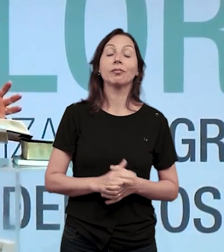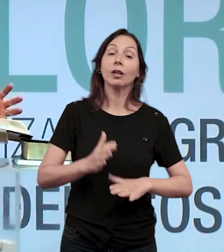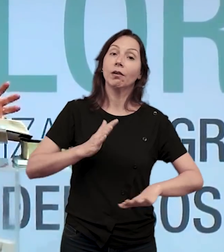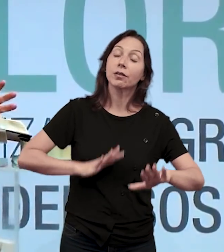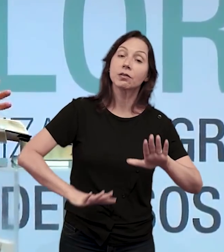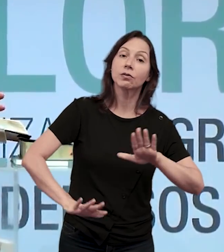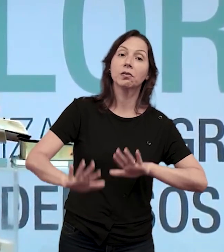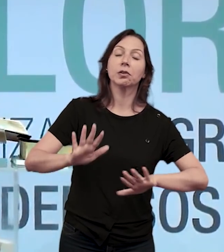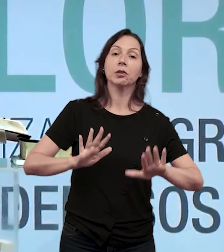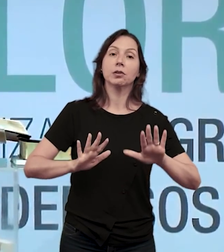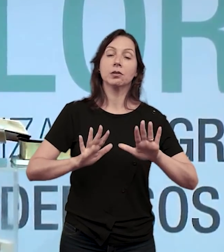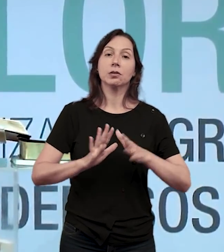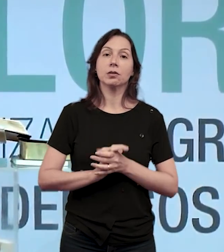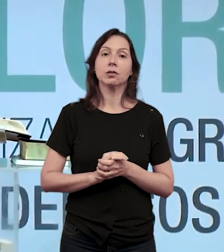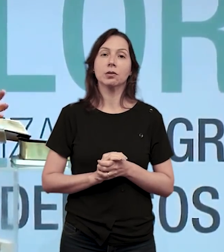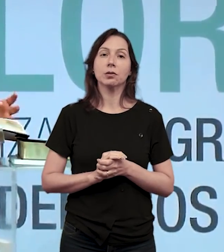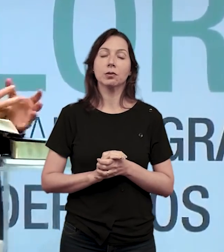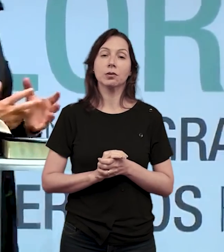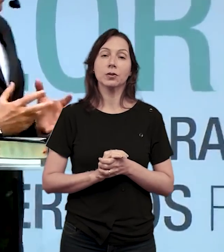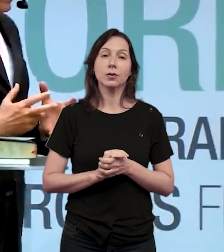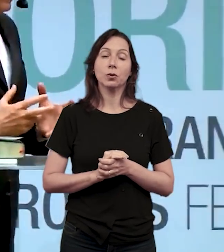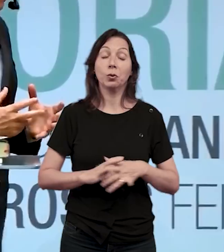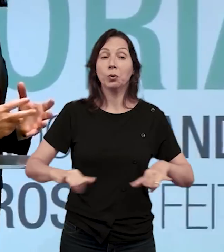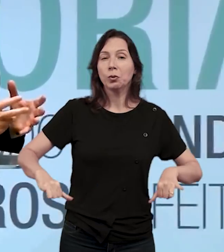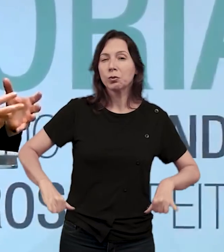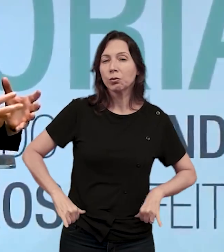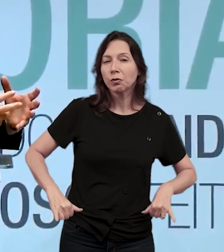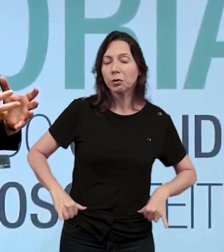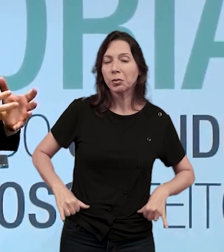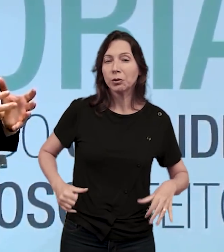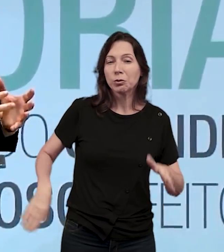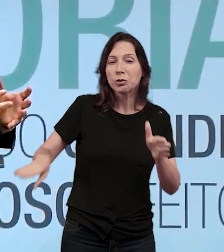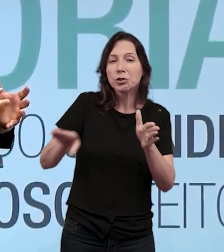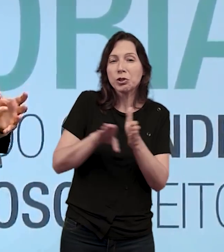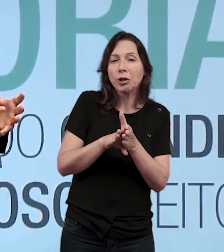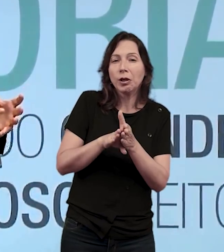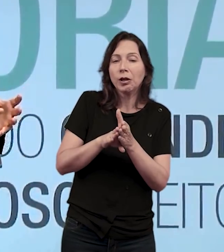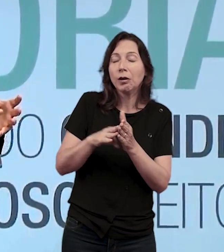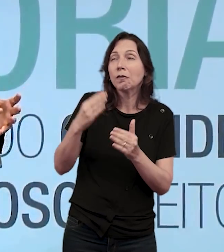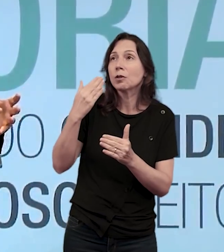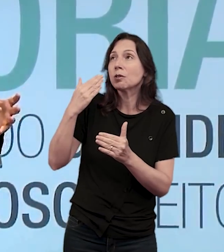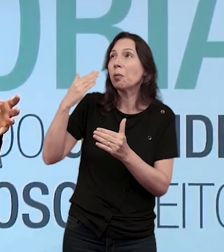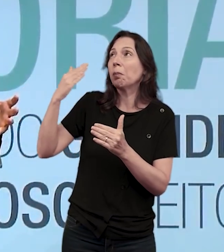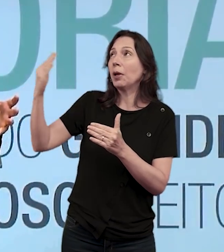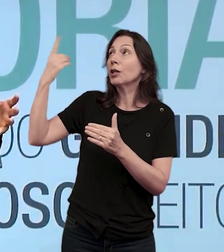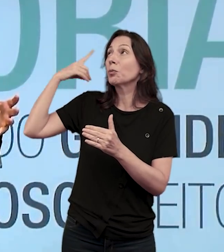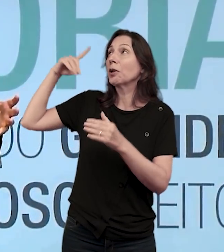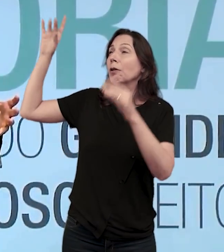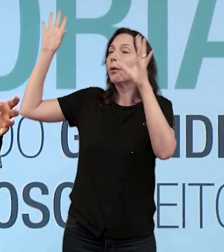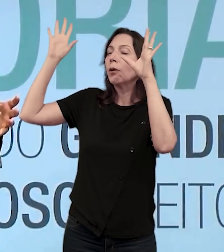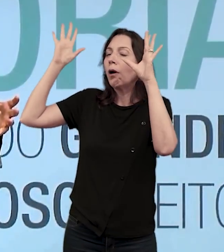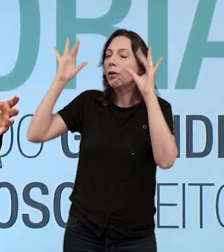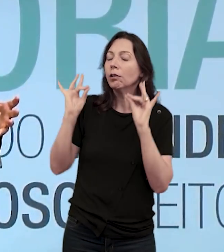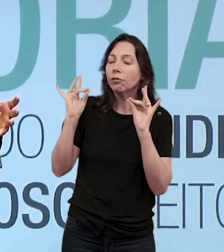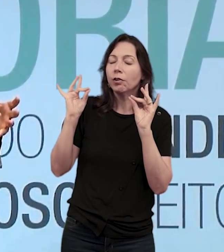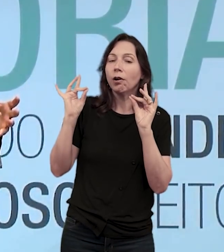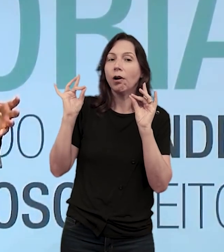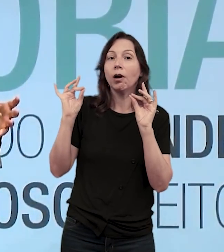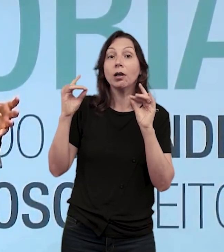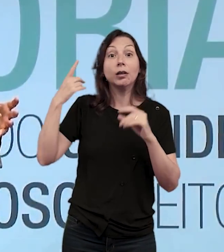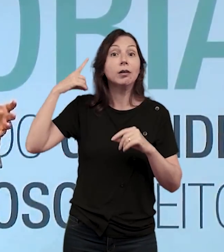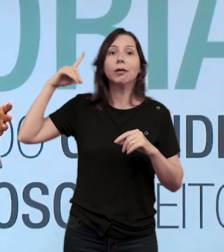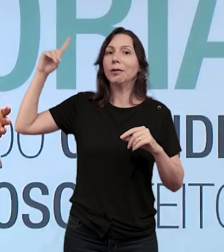Às vezes esse sofrimento vem e você pede para Deus aliviá-lo e Deus não alivia, como